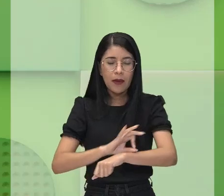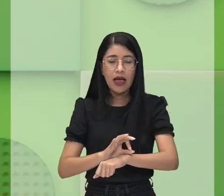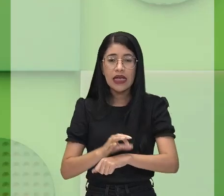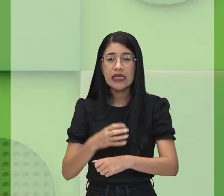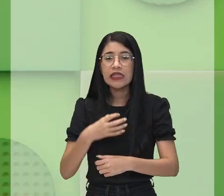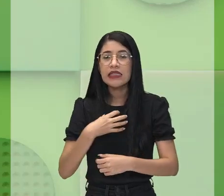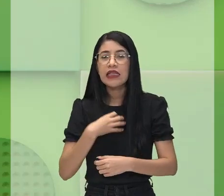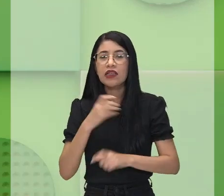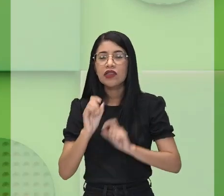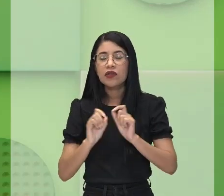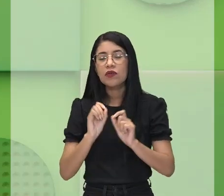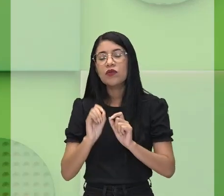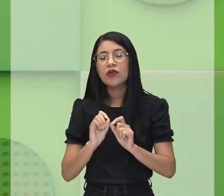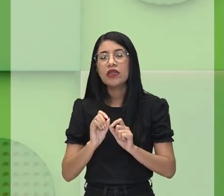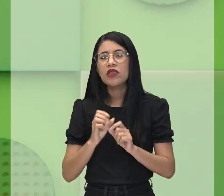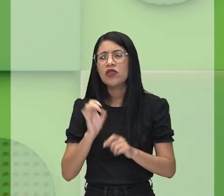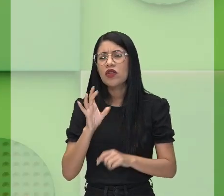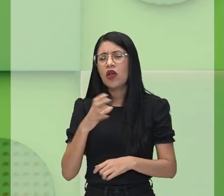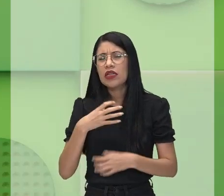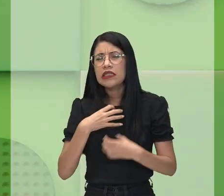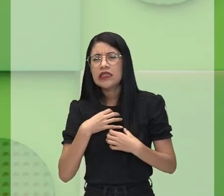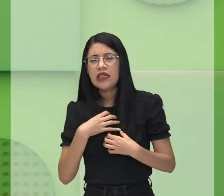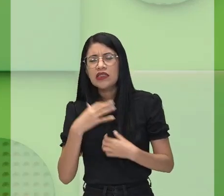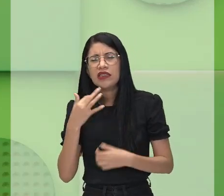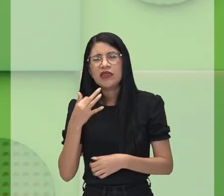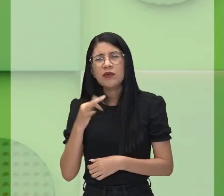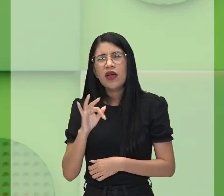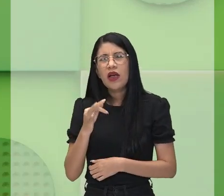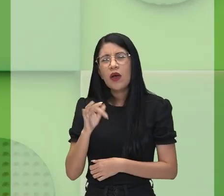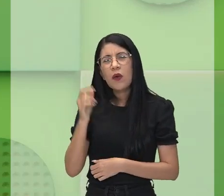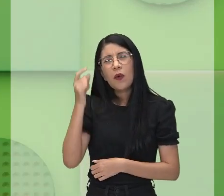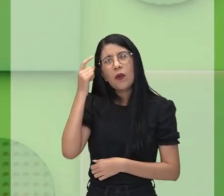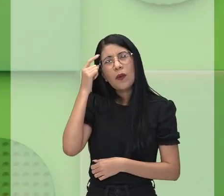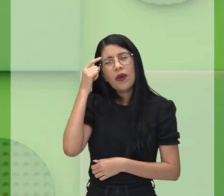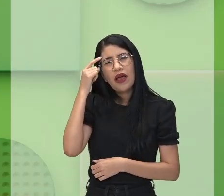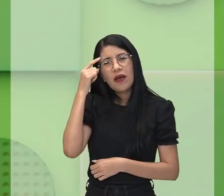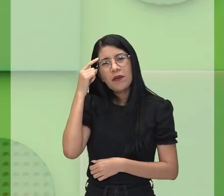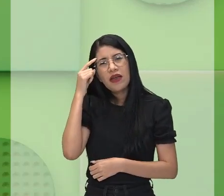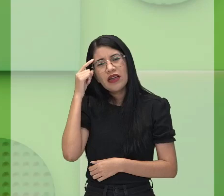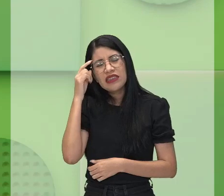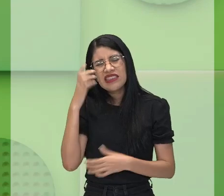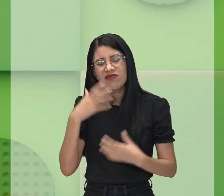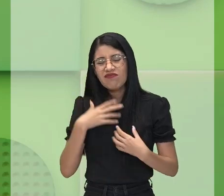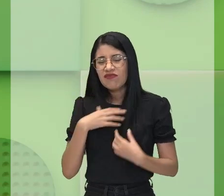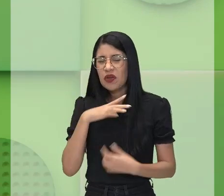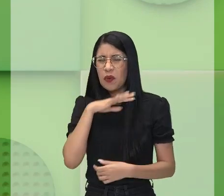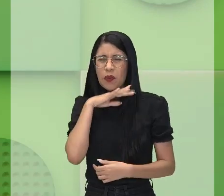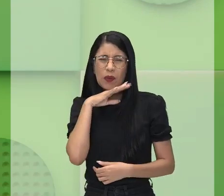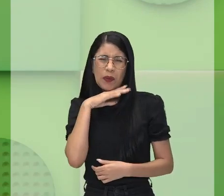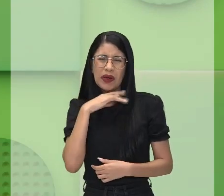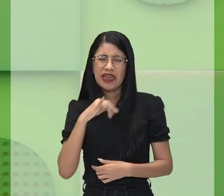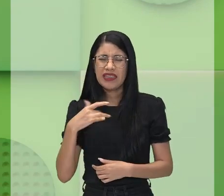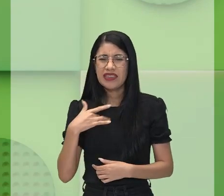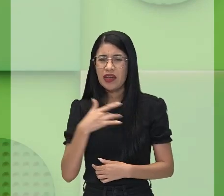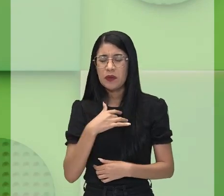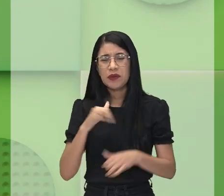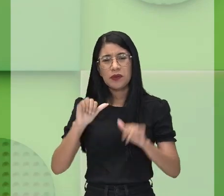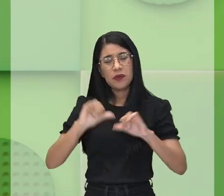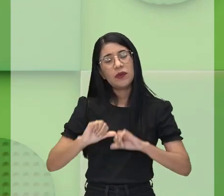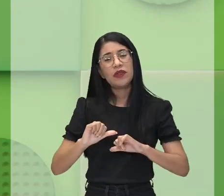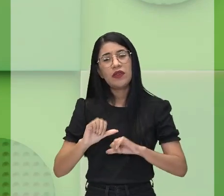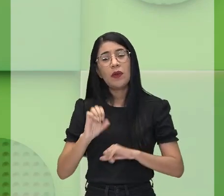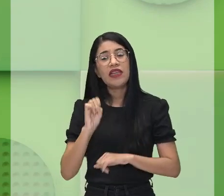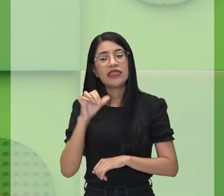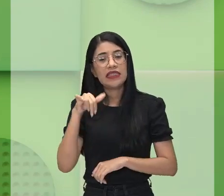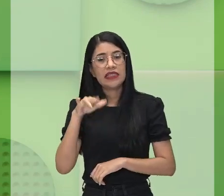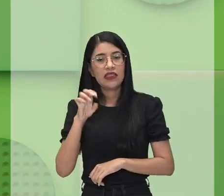são aqueles apenas que nós sentimos. Estou sentindo aqui que algo não está bem. Aí isso é sintoma.